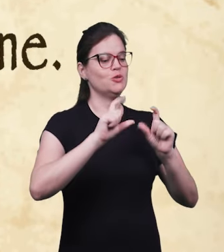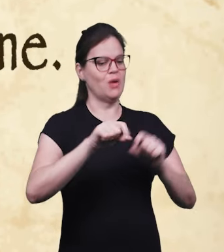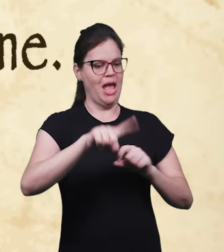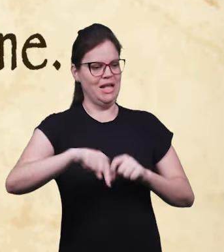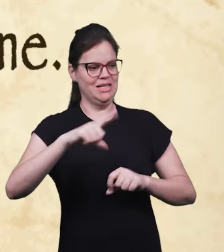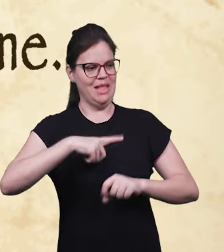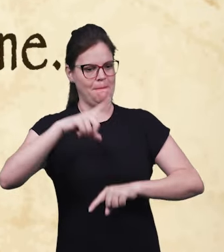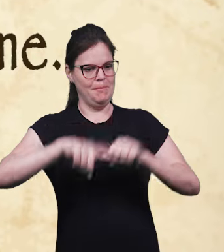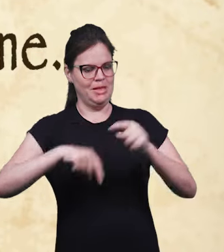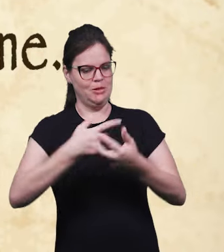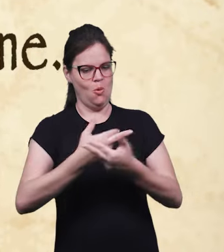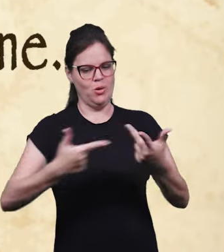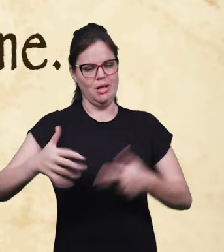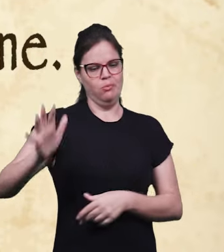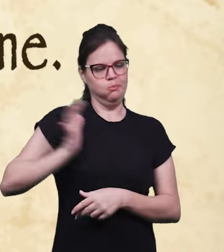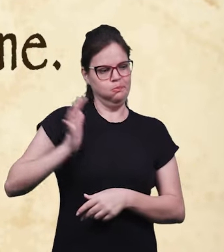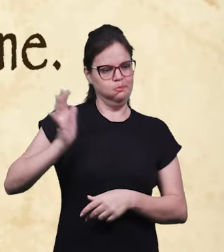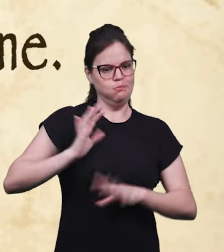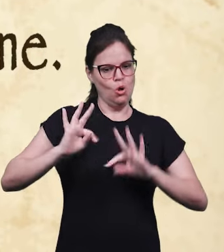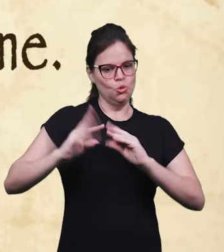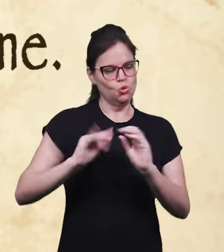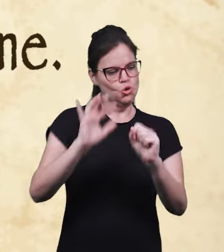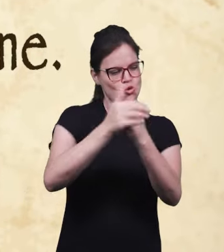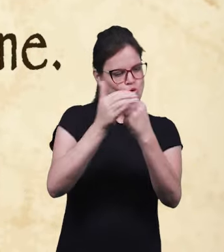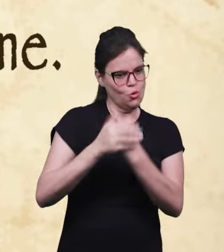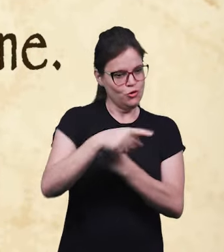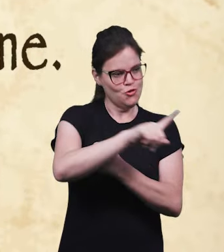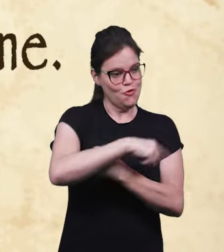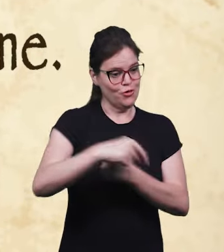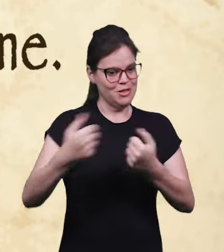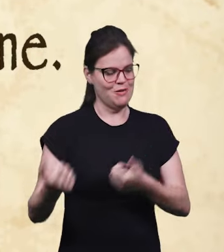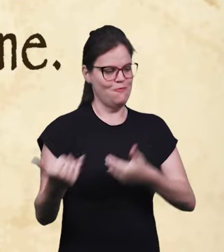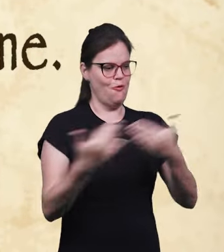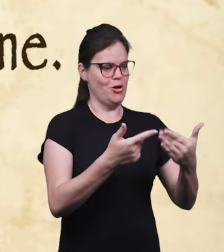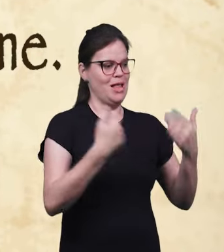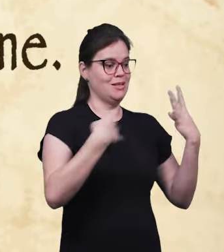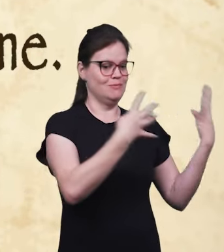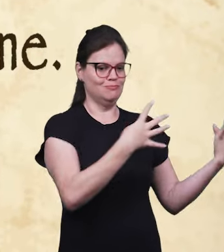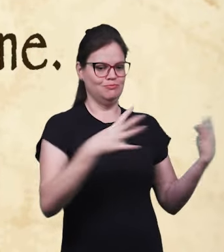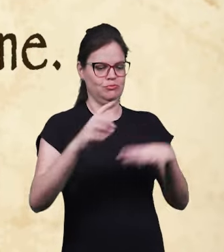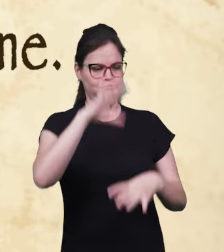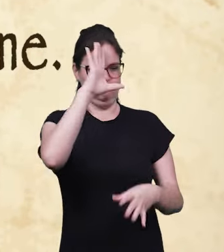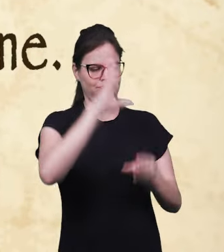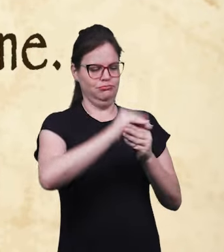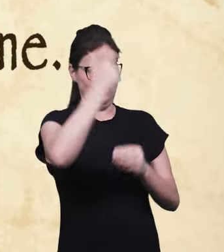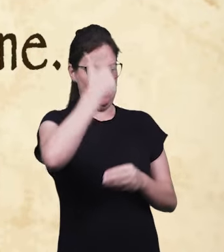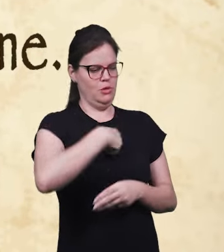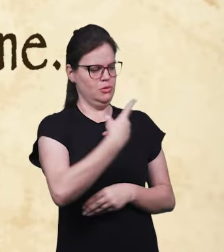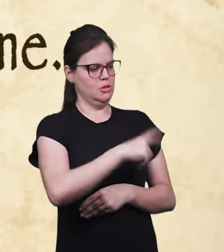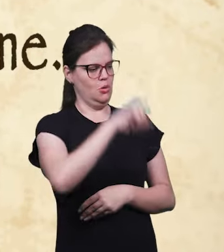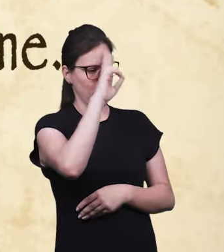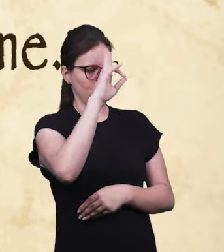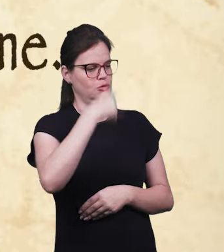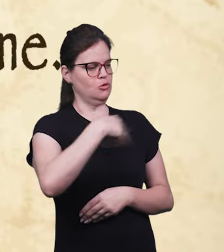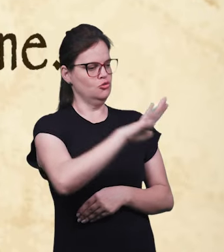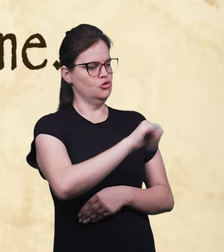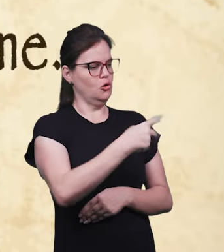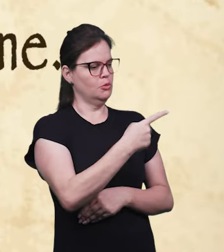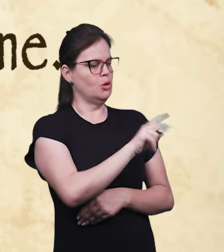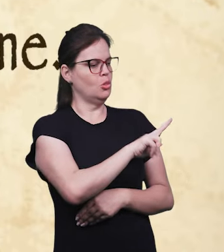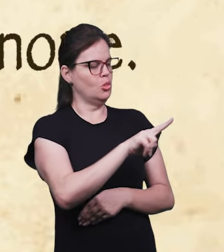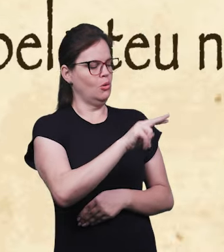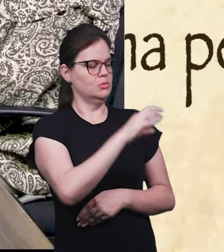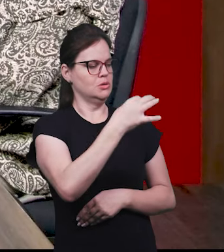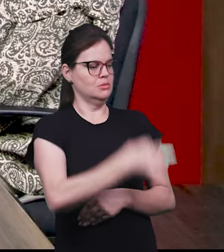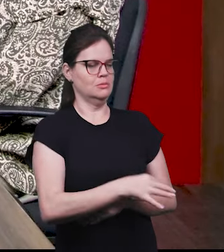da escuridão e as riquezas encobertas, para que possais saber que eu sou o Senhor, o Deus de Israel, te chama pelo